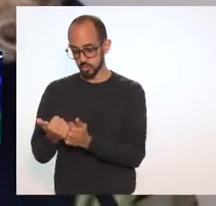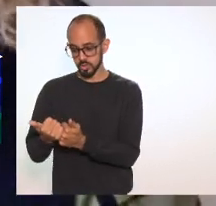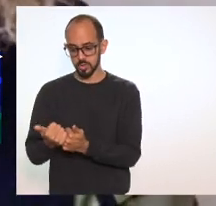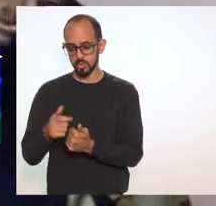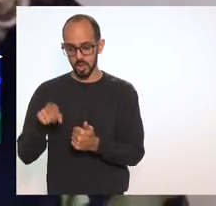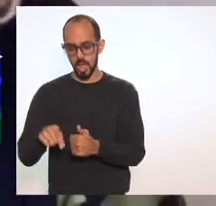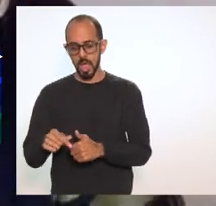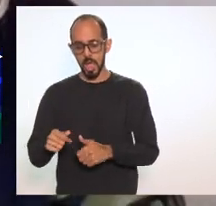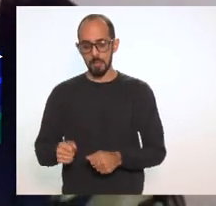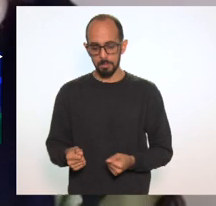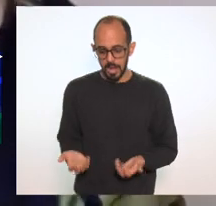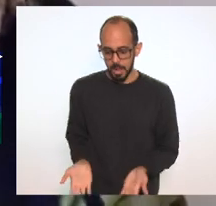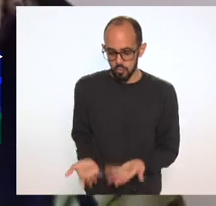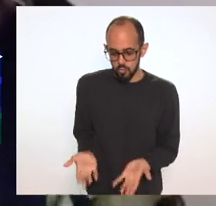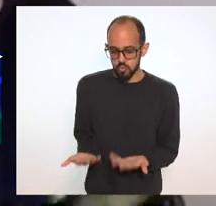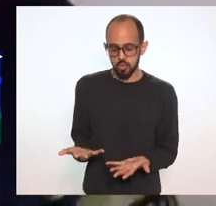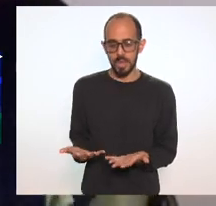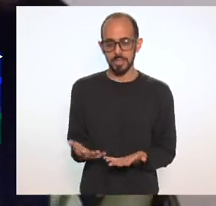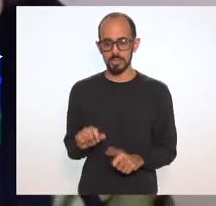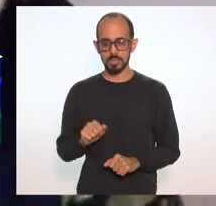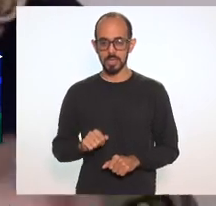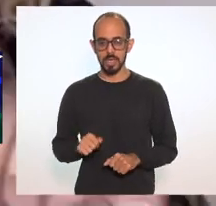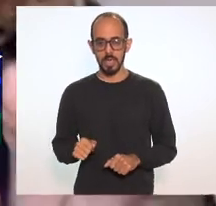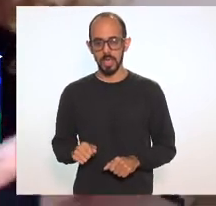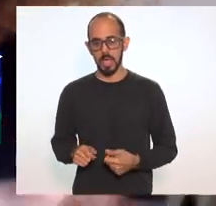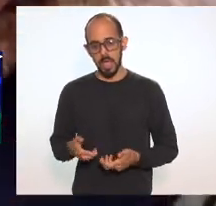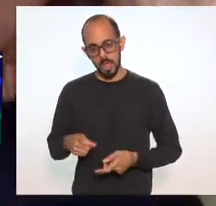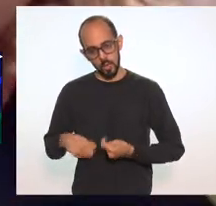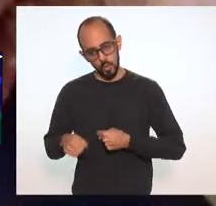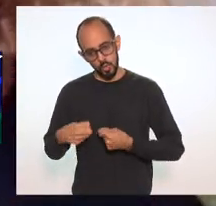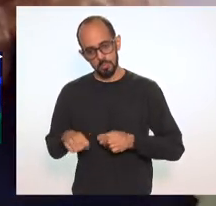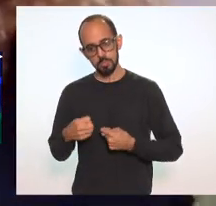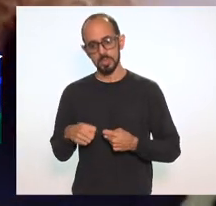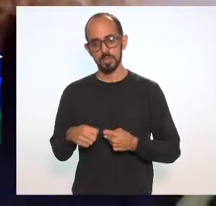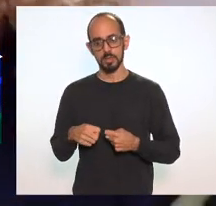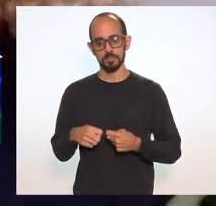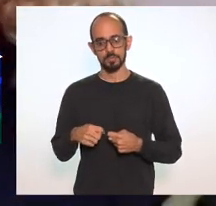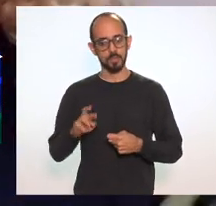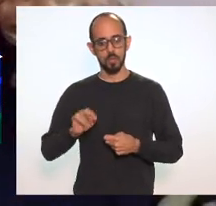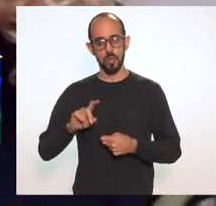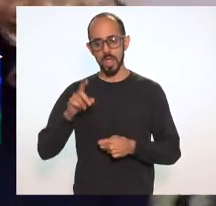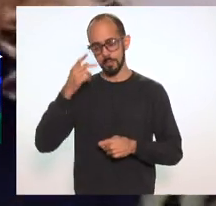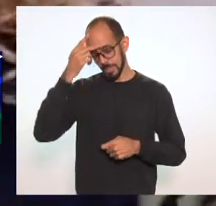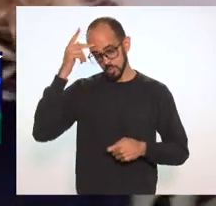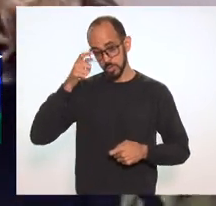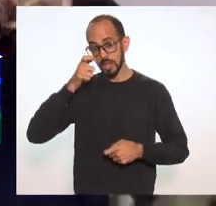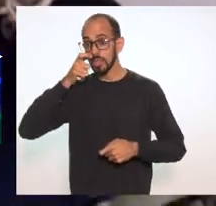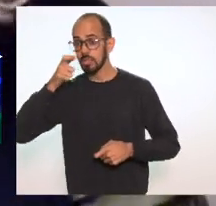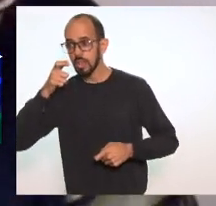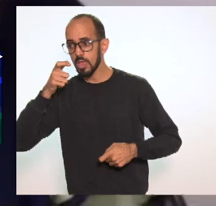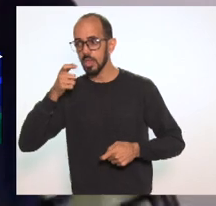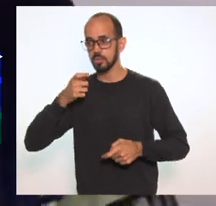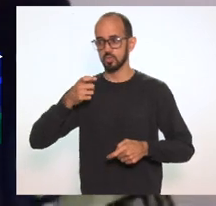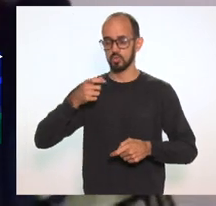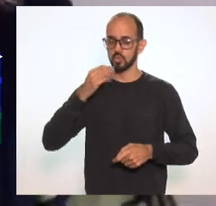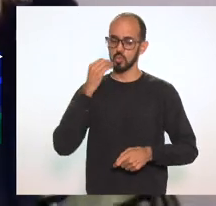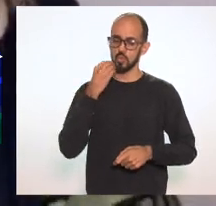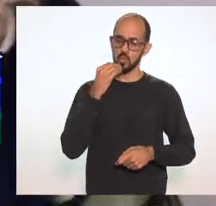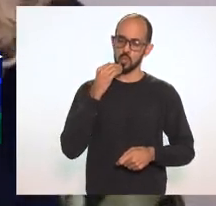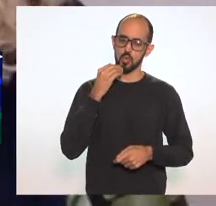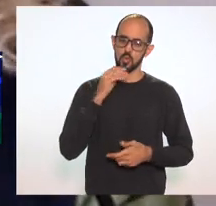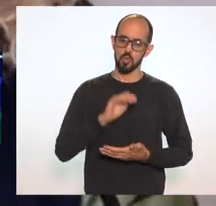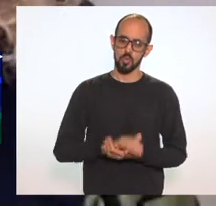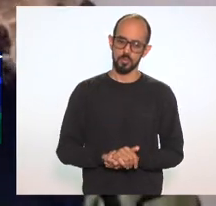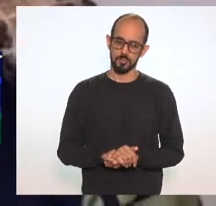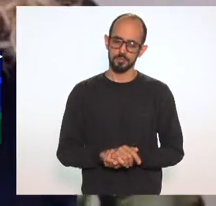quem acredita que a dicotomia nesse momento é aqueles que estão interessados no lucro acima da vida e aqui a gente postar uma